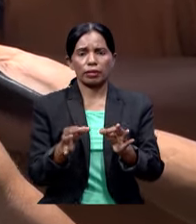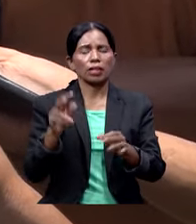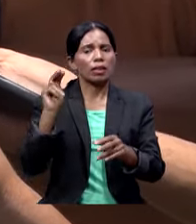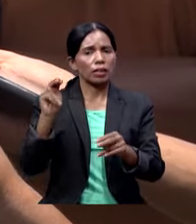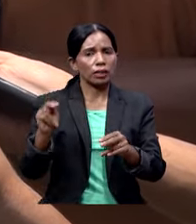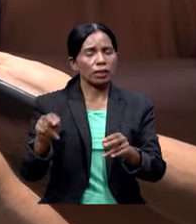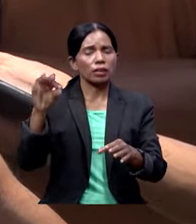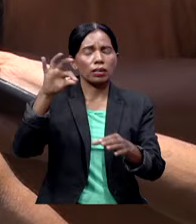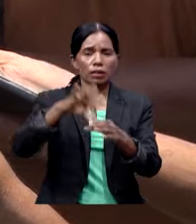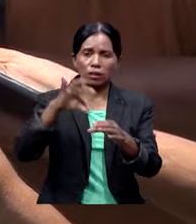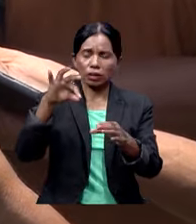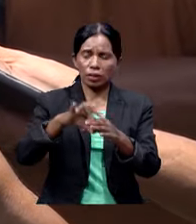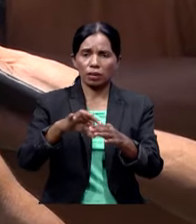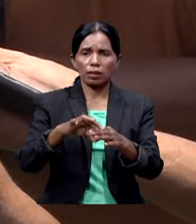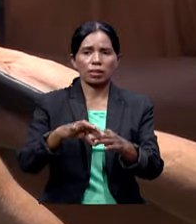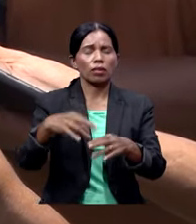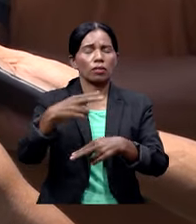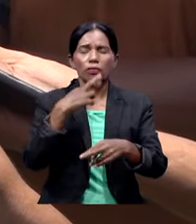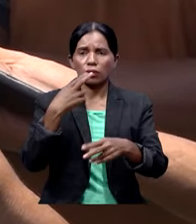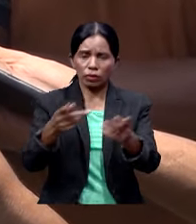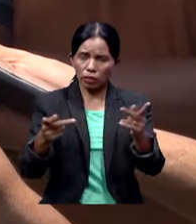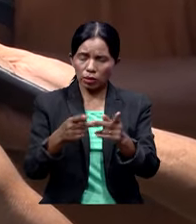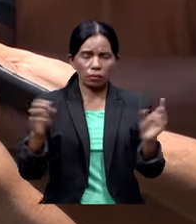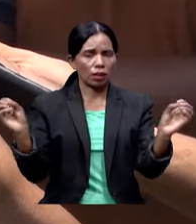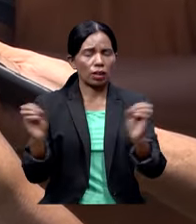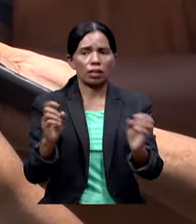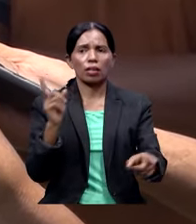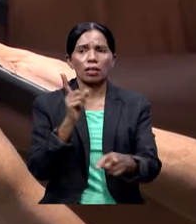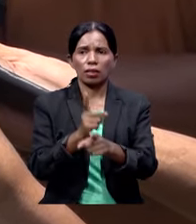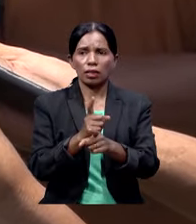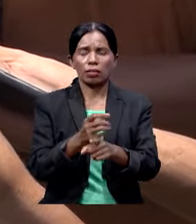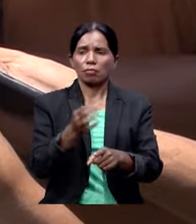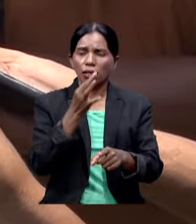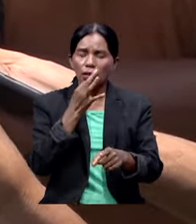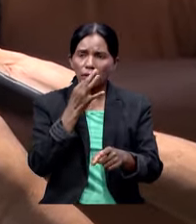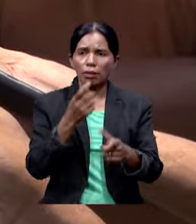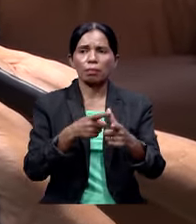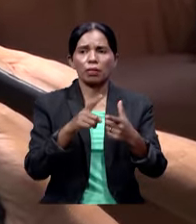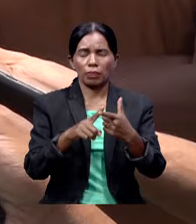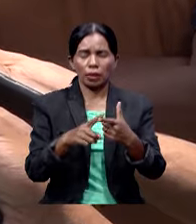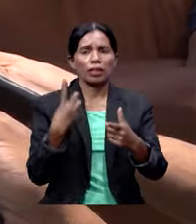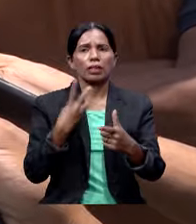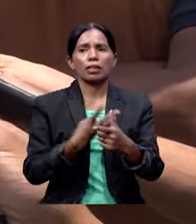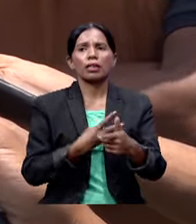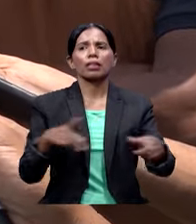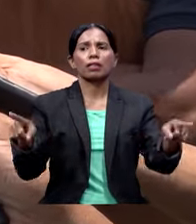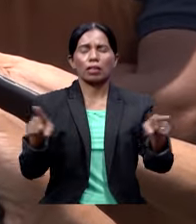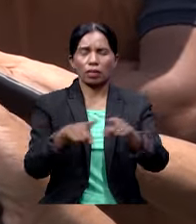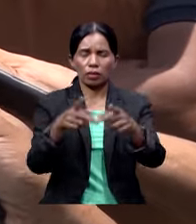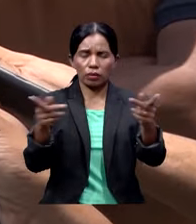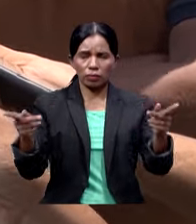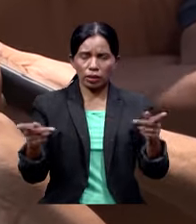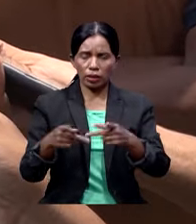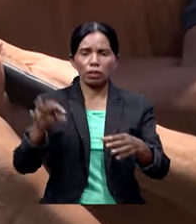mak latoo, bela bele sai karik centro centro aihan pelo menos ita sai centro ba